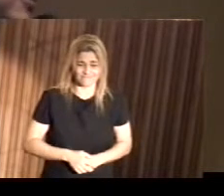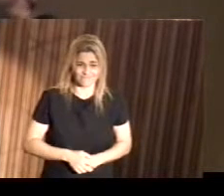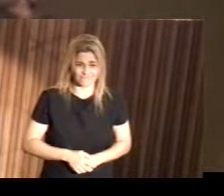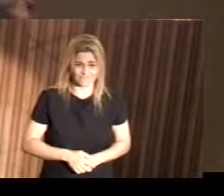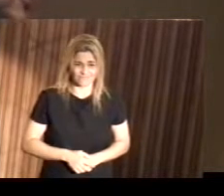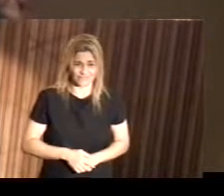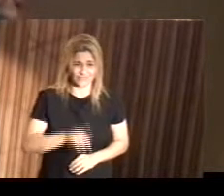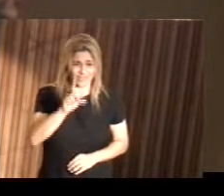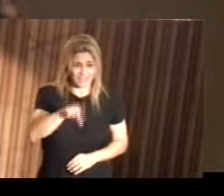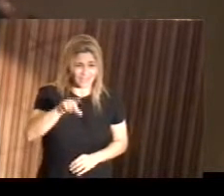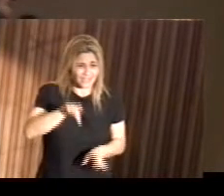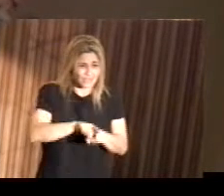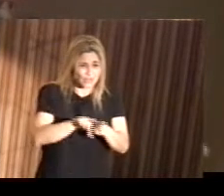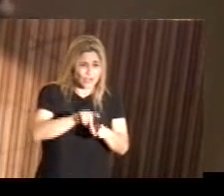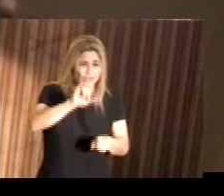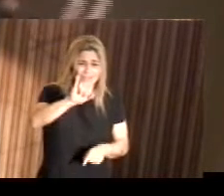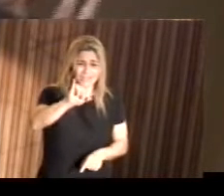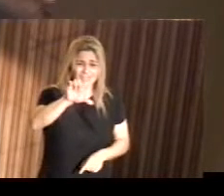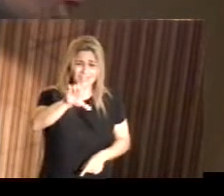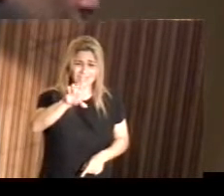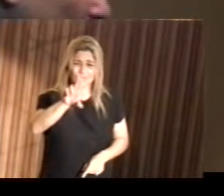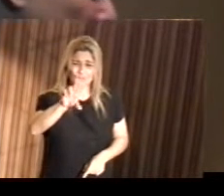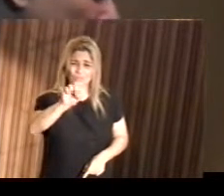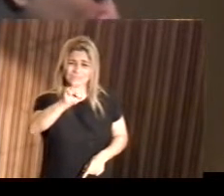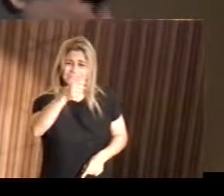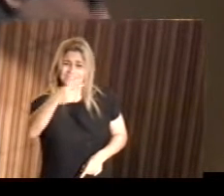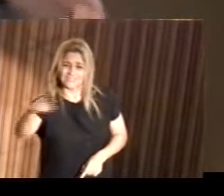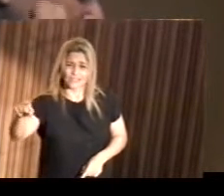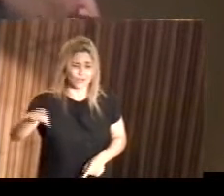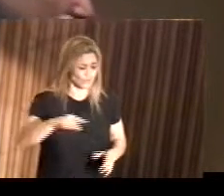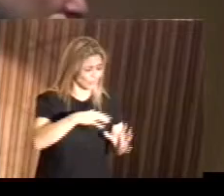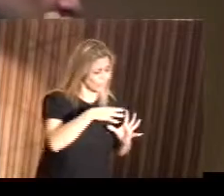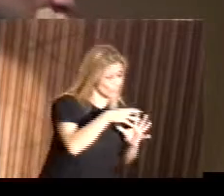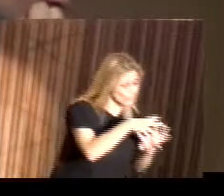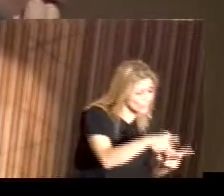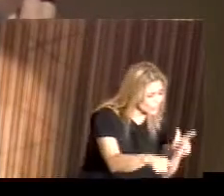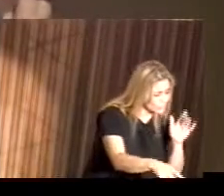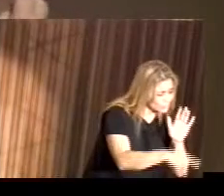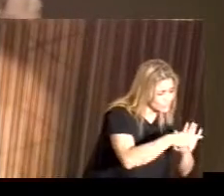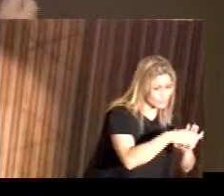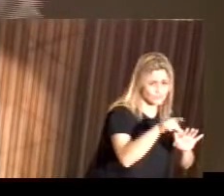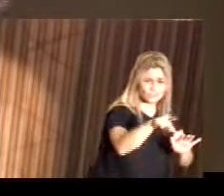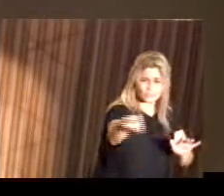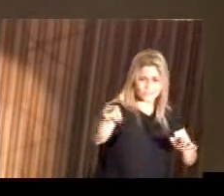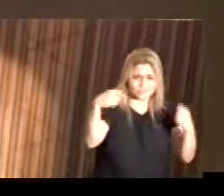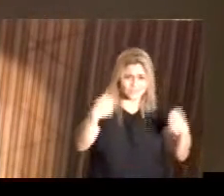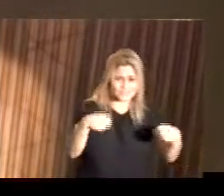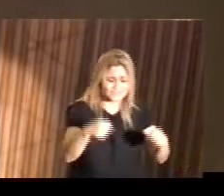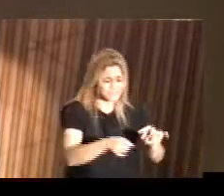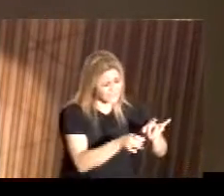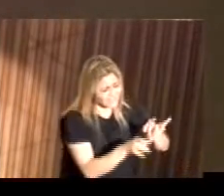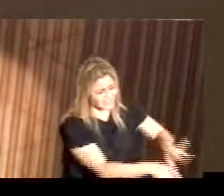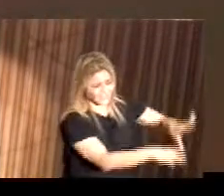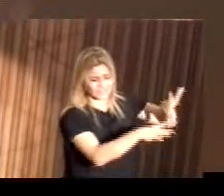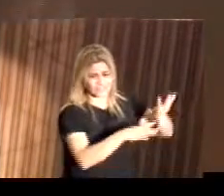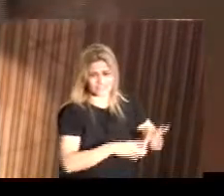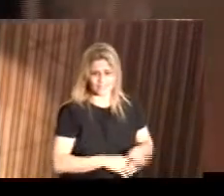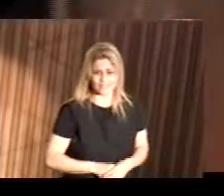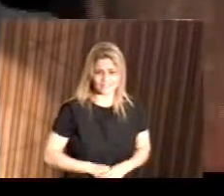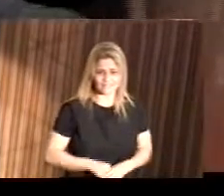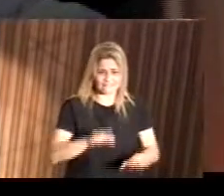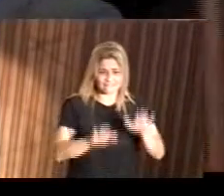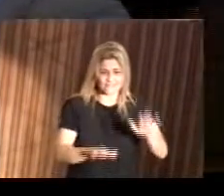ilusão, mas dói muito. Você está entendendo? Dói muito. E se você